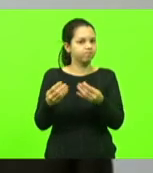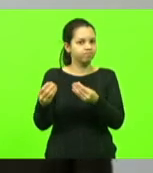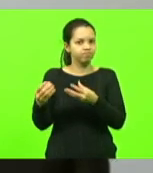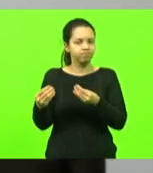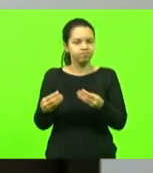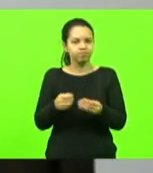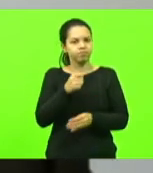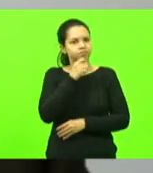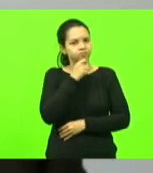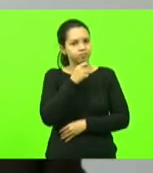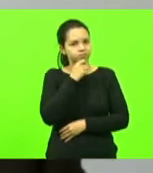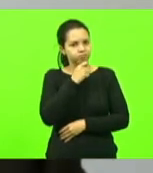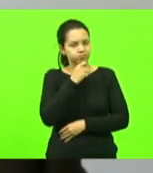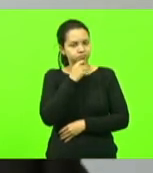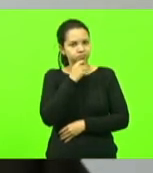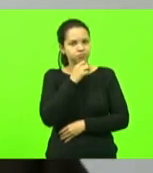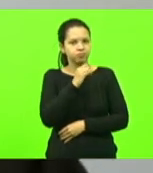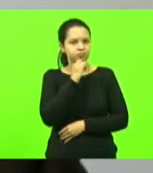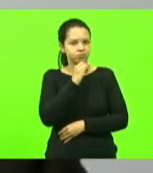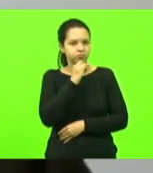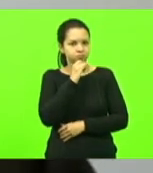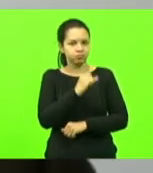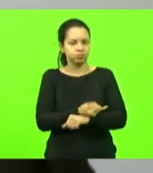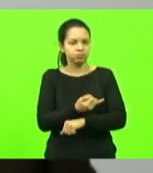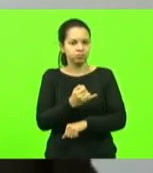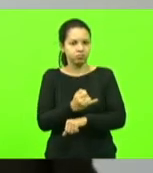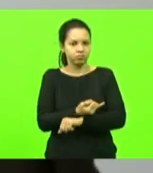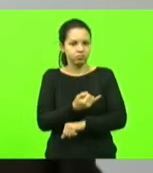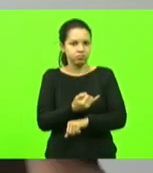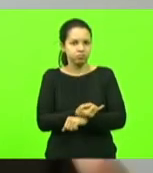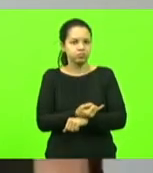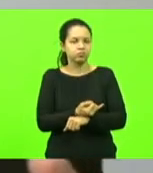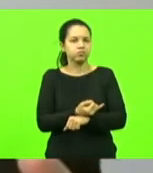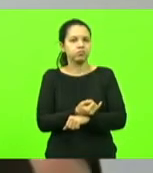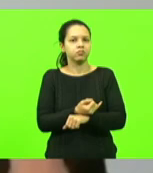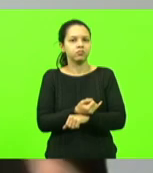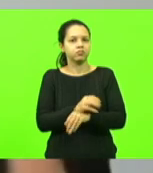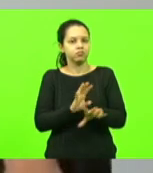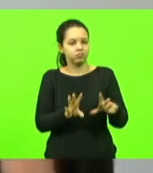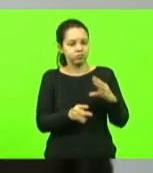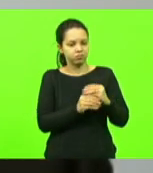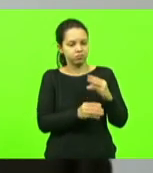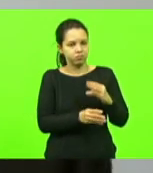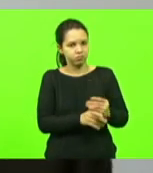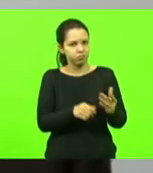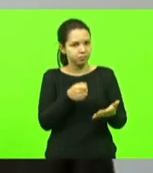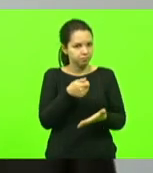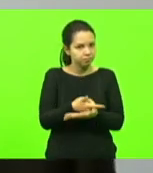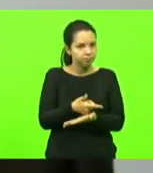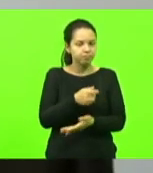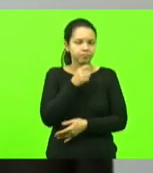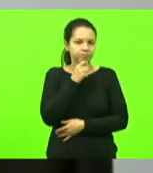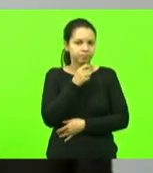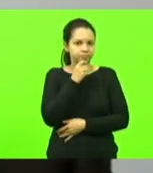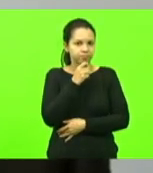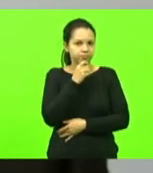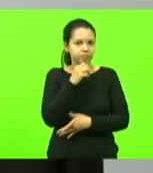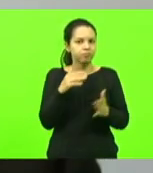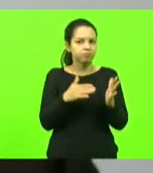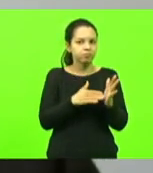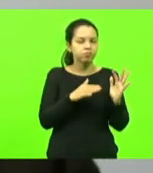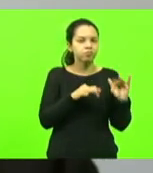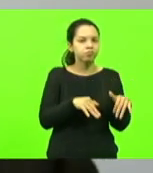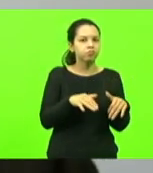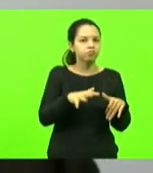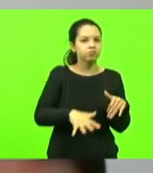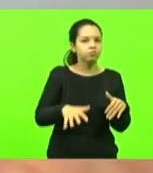de Joinville, deputado Sargento Lima, que não foram pagas as emendas ainda. Qual é a última região que será paga? Ah, mas